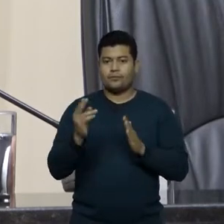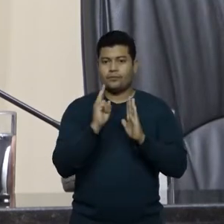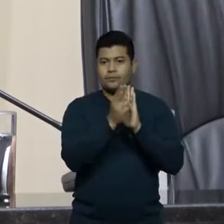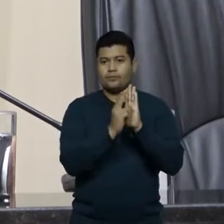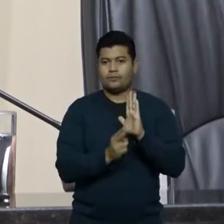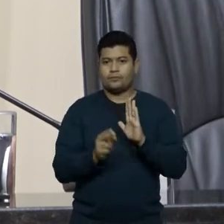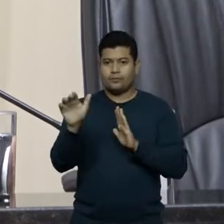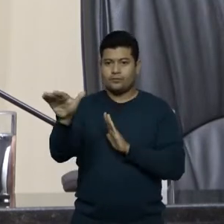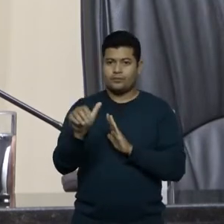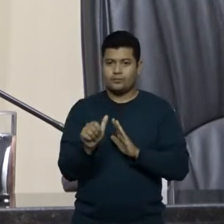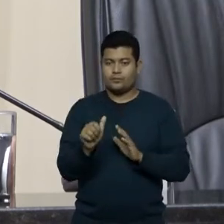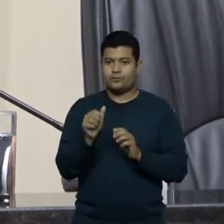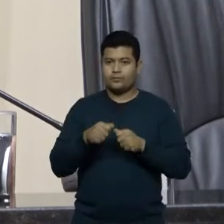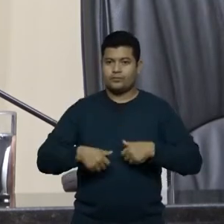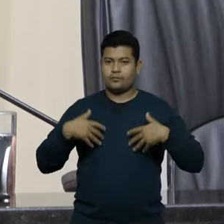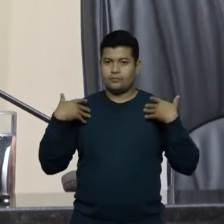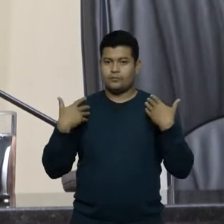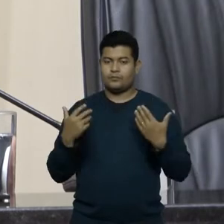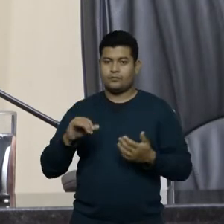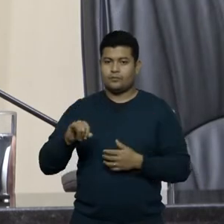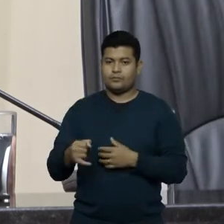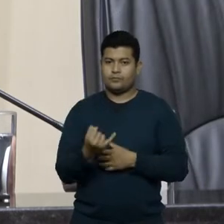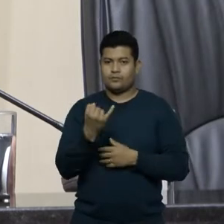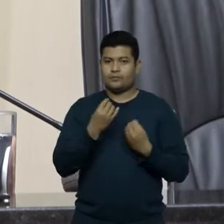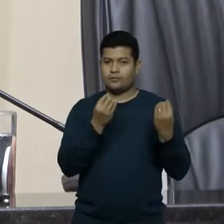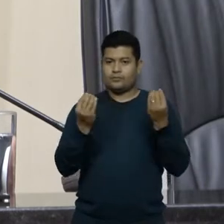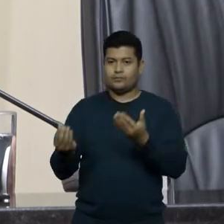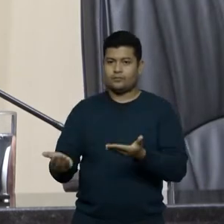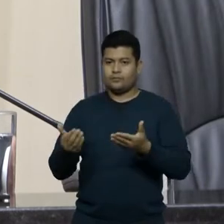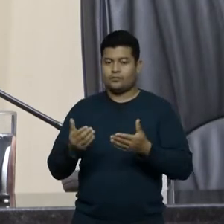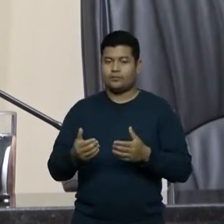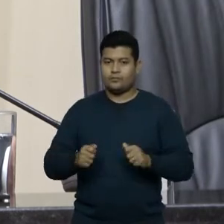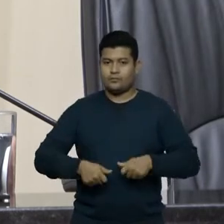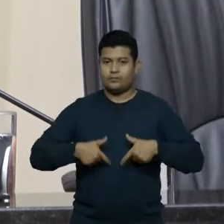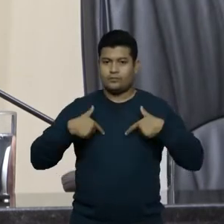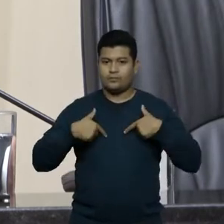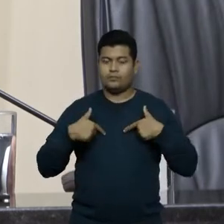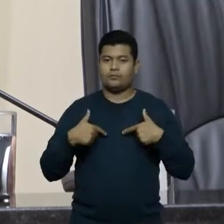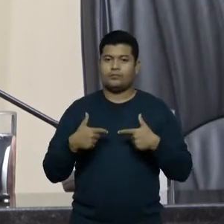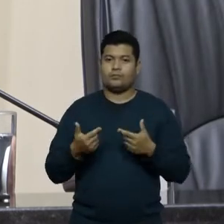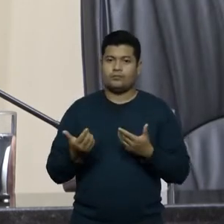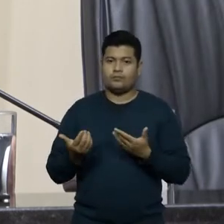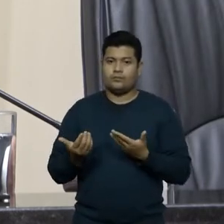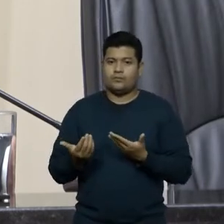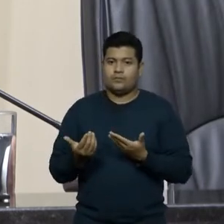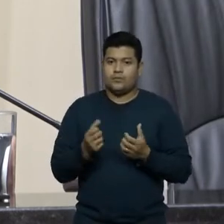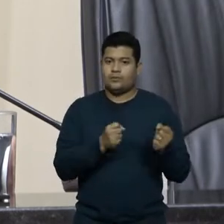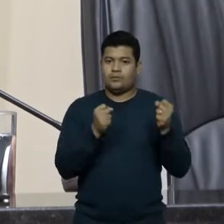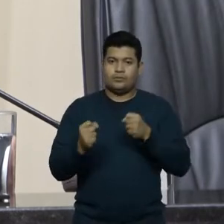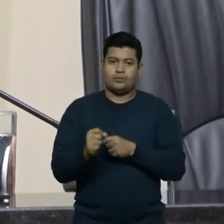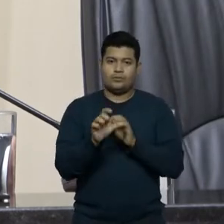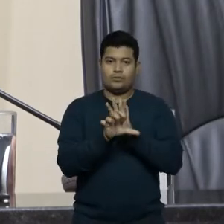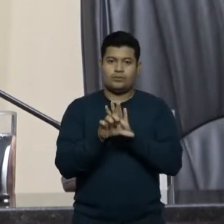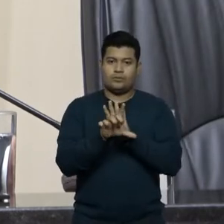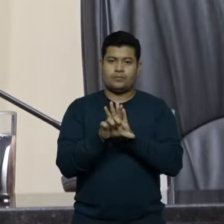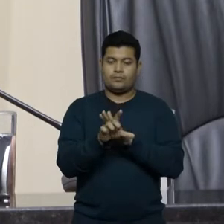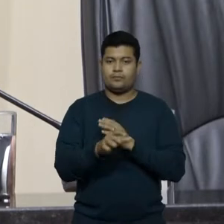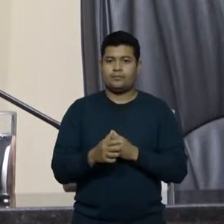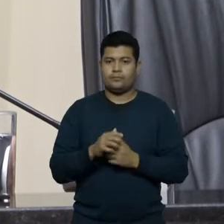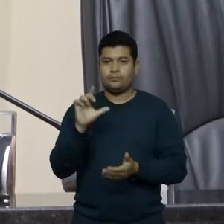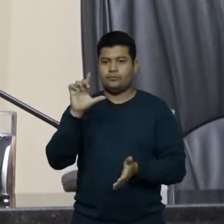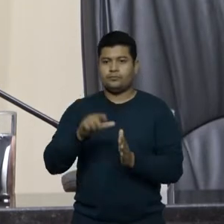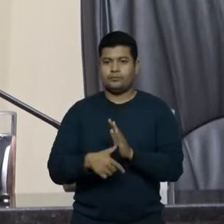dos homenageados na oportunidade receberam a honraria do Poder Legislativo após a homenagem